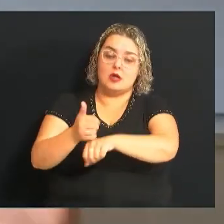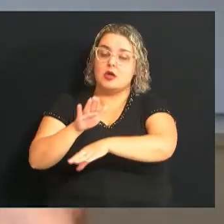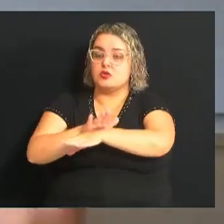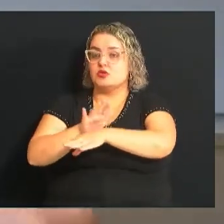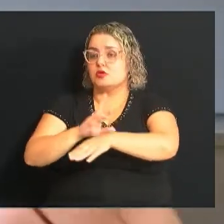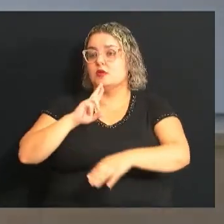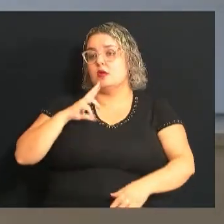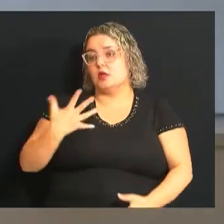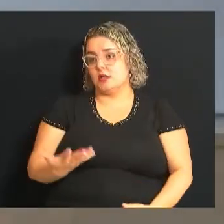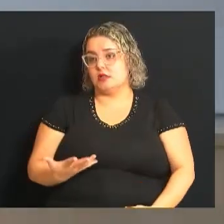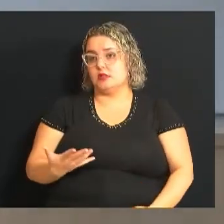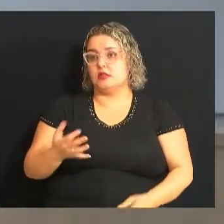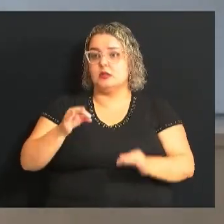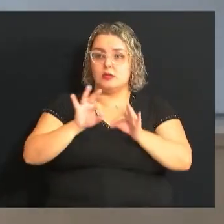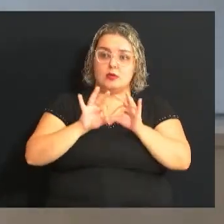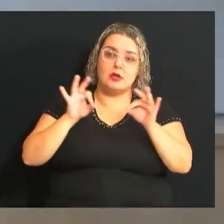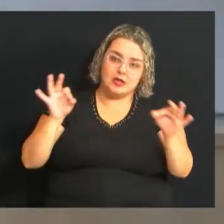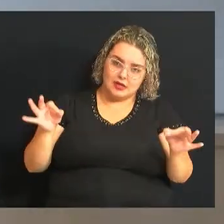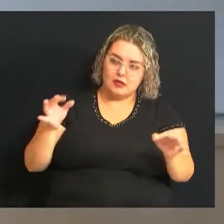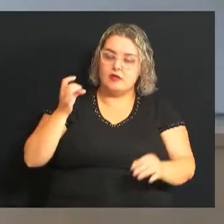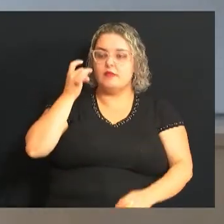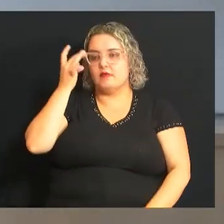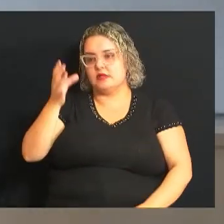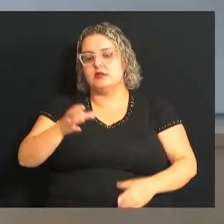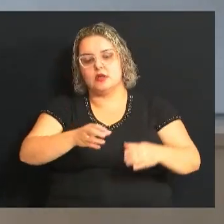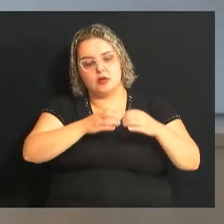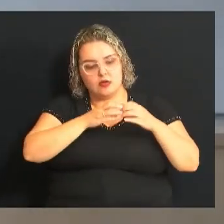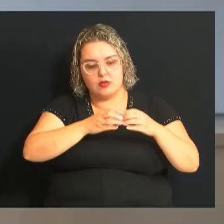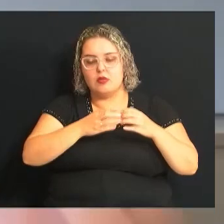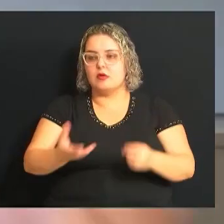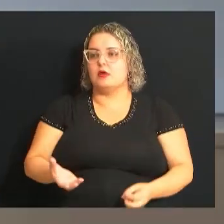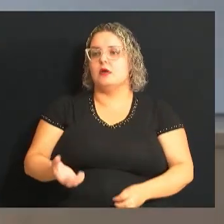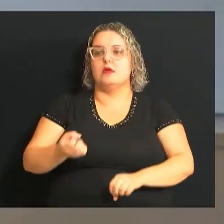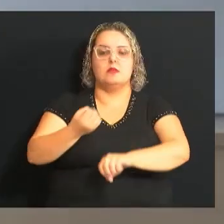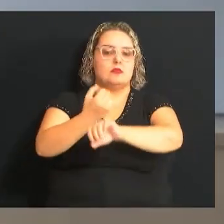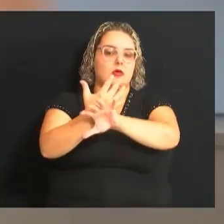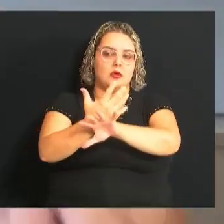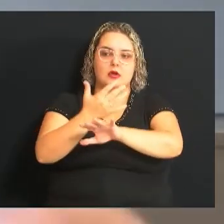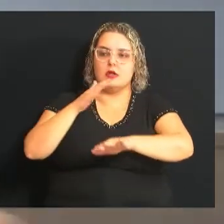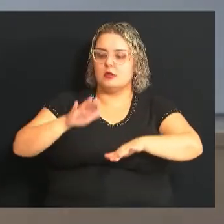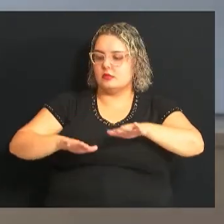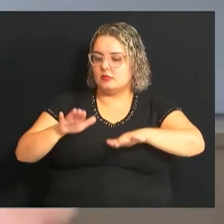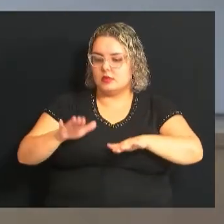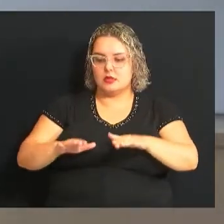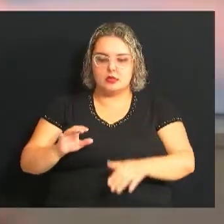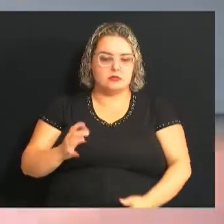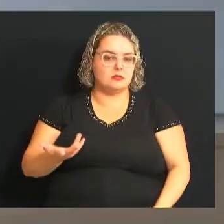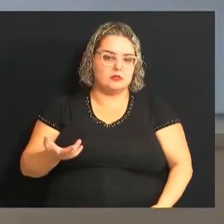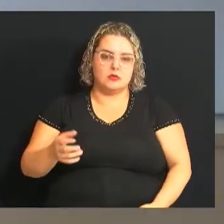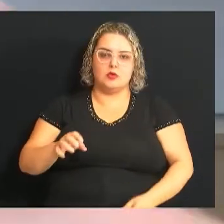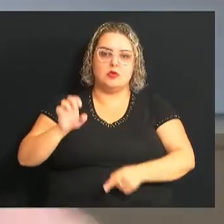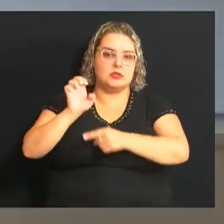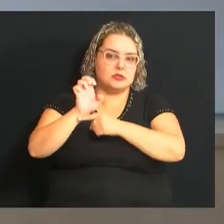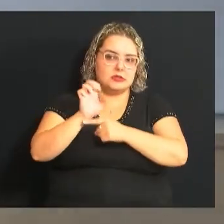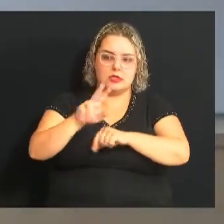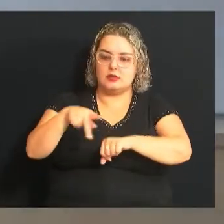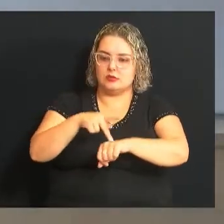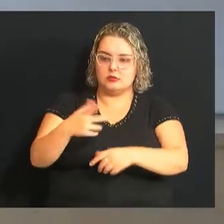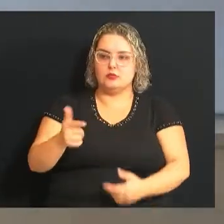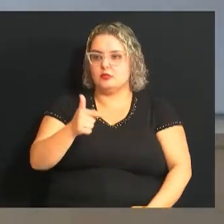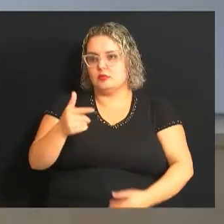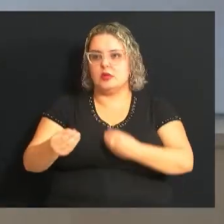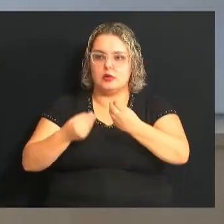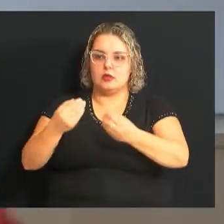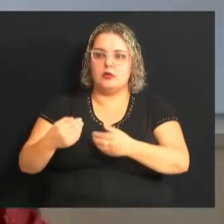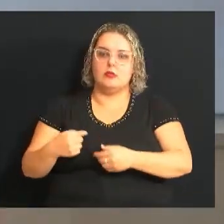Então, essa distância, facilitar a convivência, mesmo que seja por vídeo, às vezes, dependendo do estado do país, não há condição de ficar indo e vindo com os